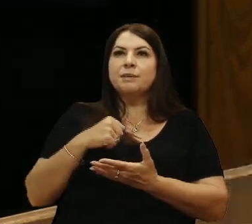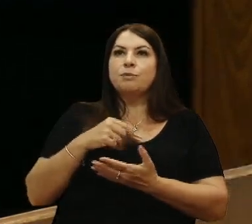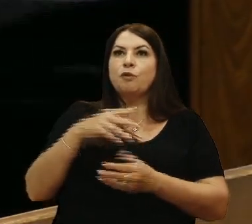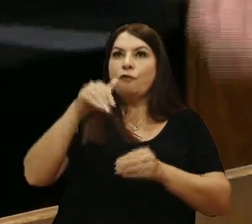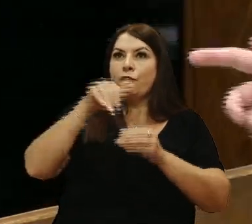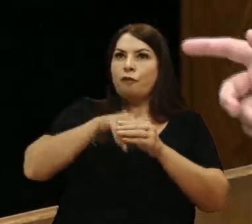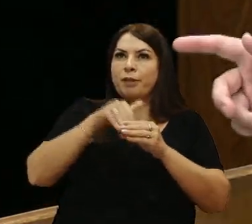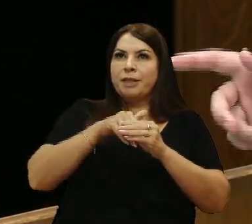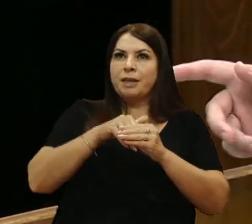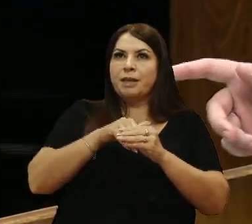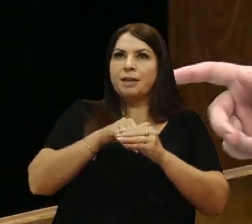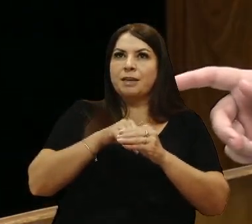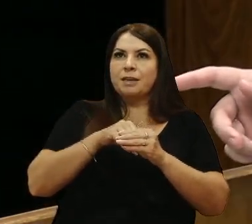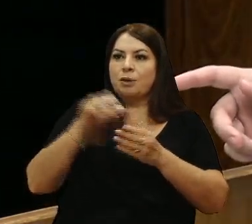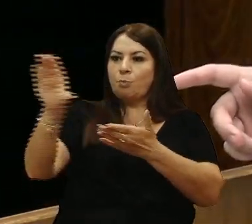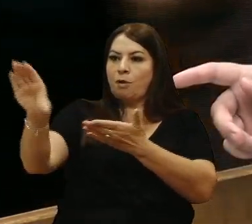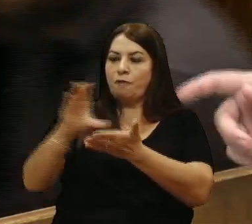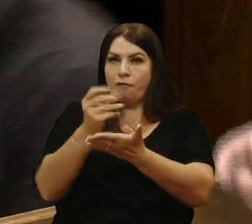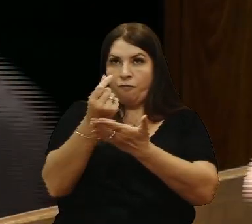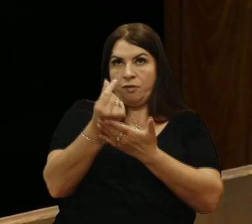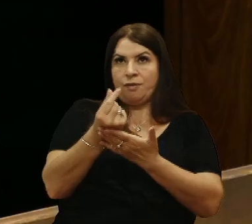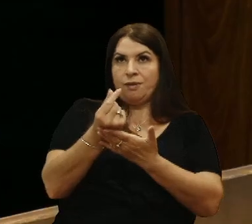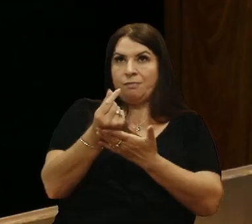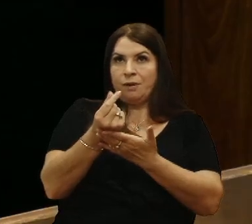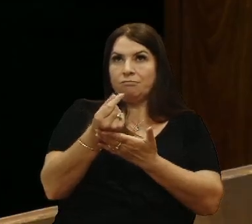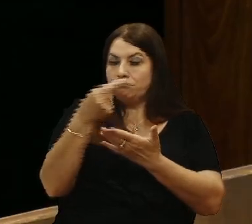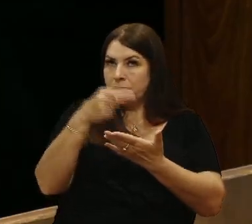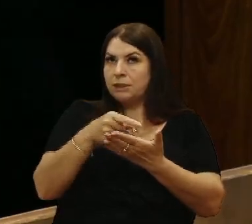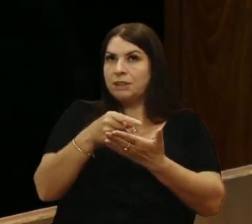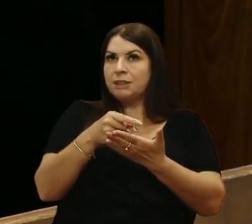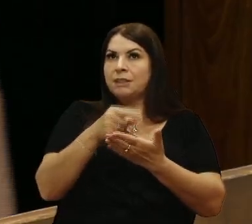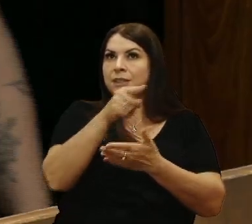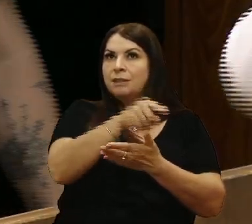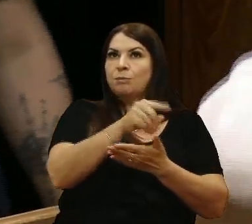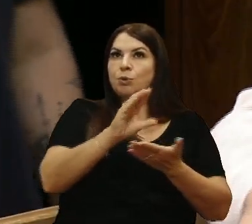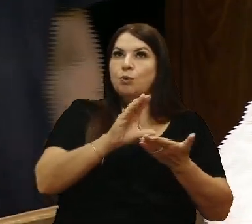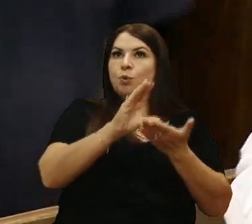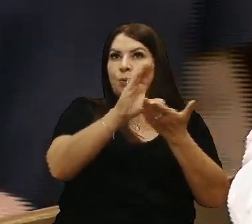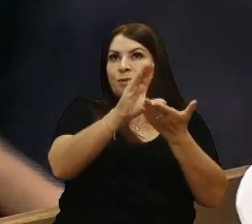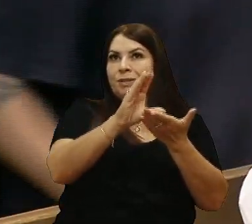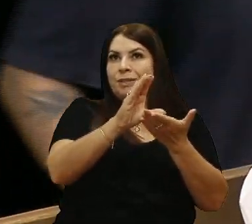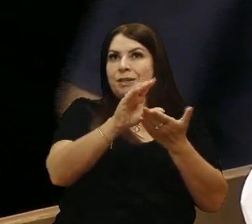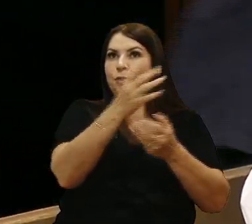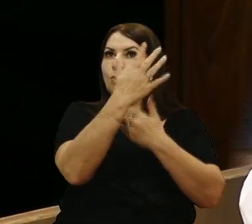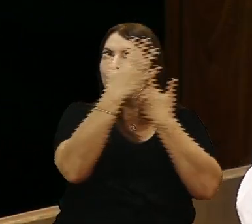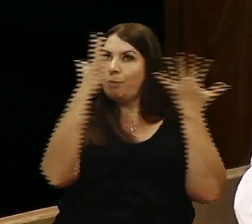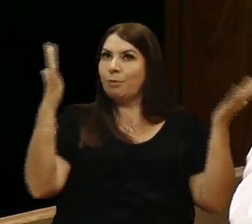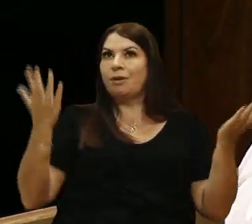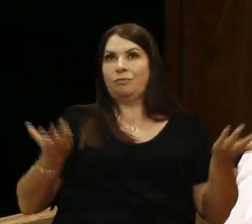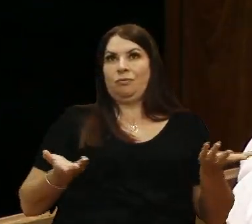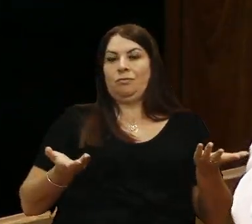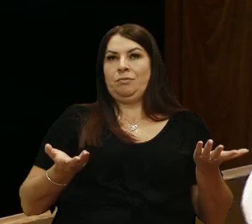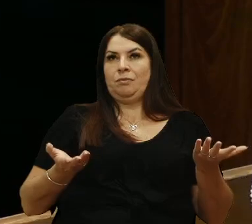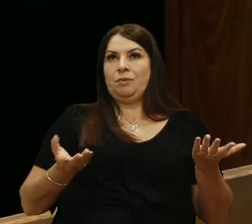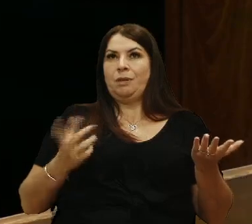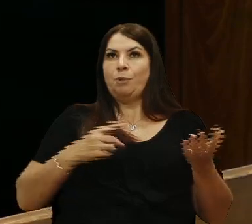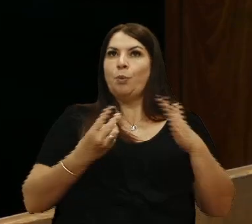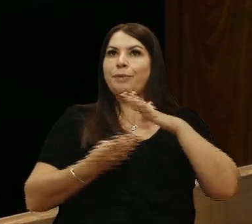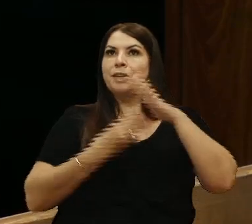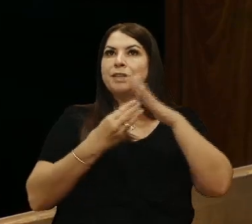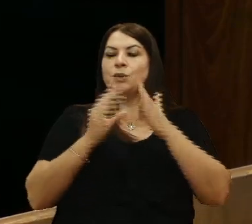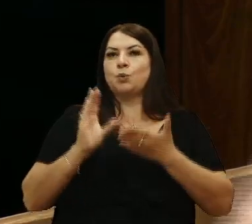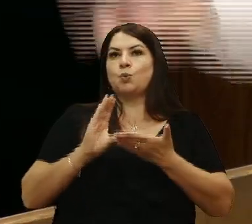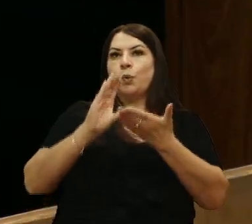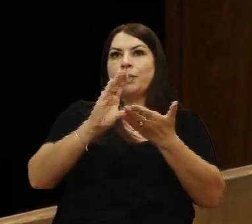a destinação de uma verba que deveria estar sendo destinada para o Conselho do Meio Ambiente, para um terceiro